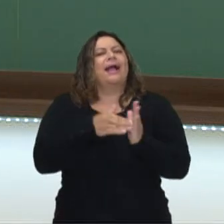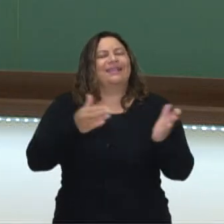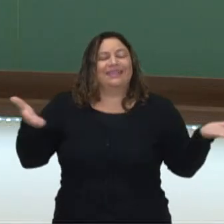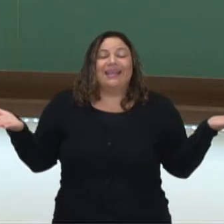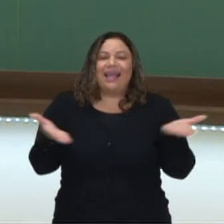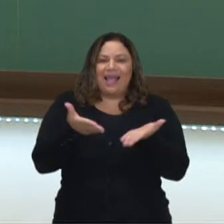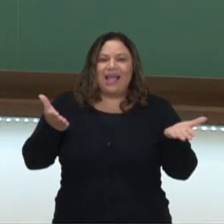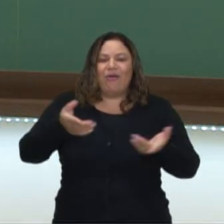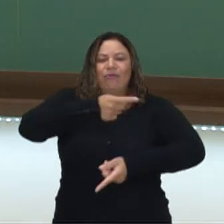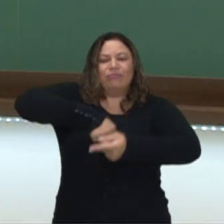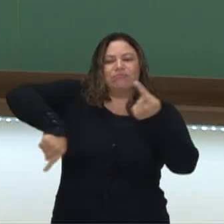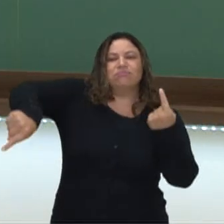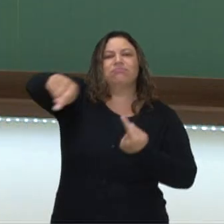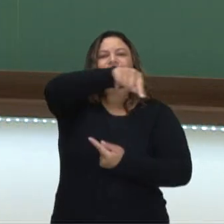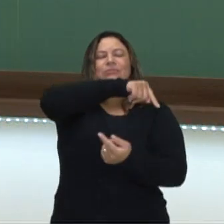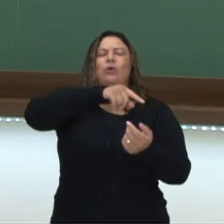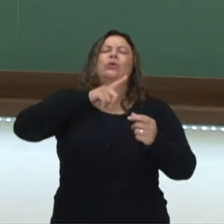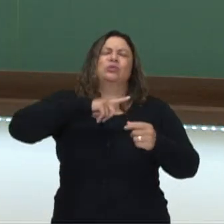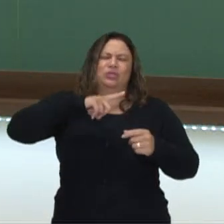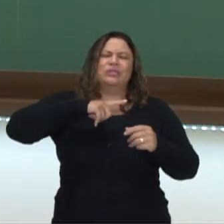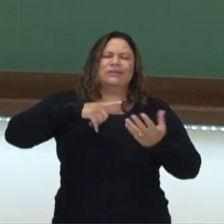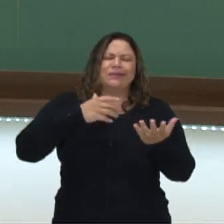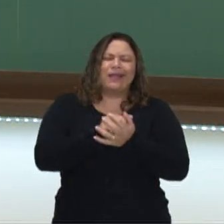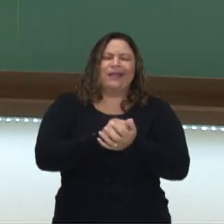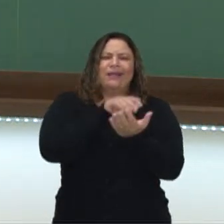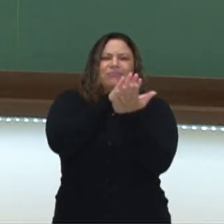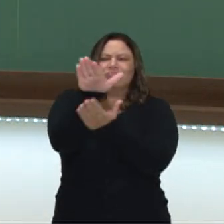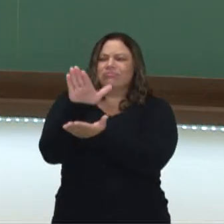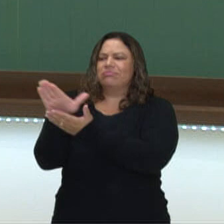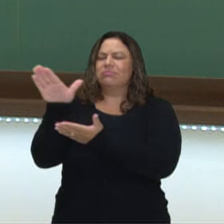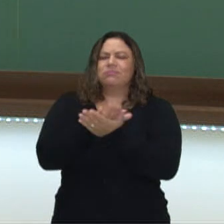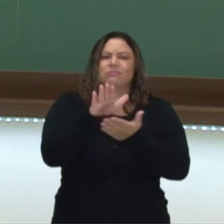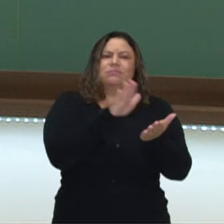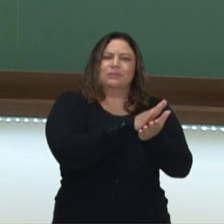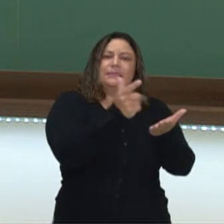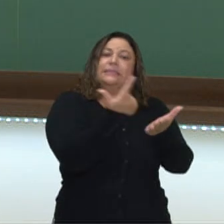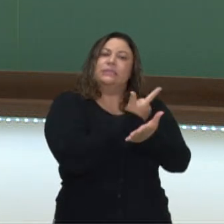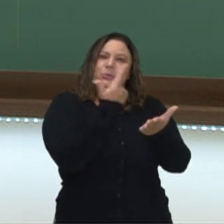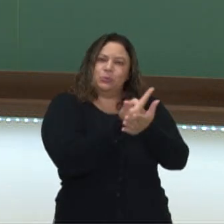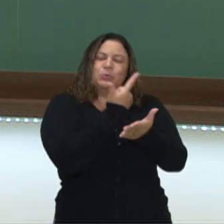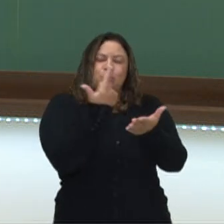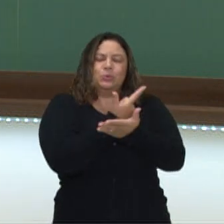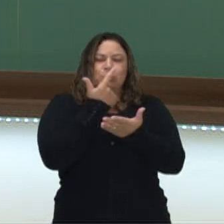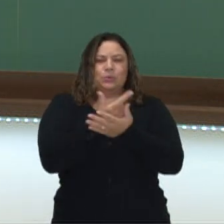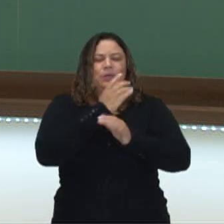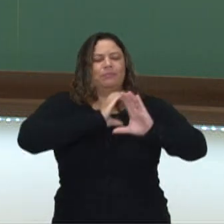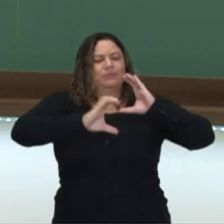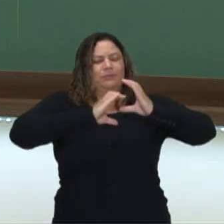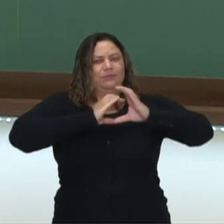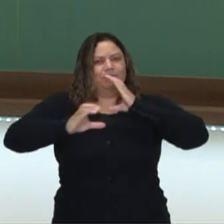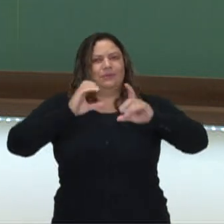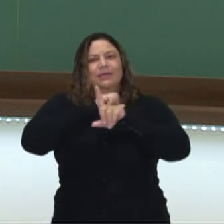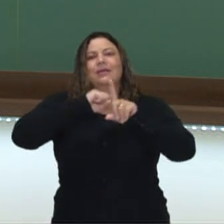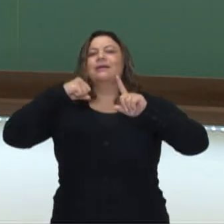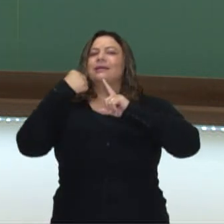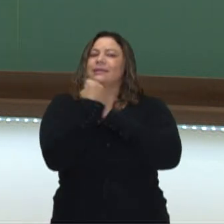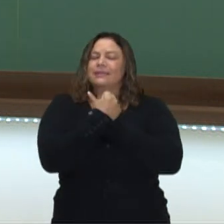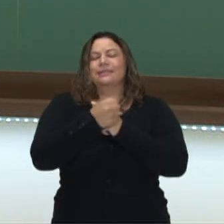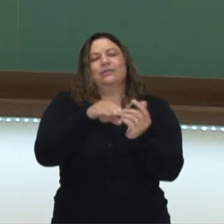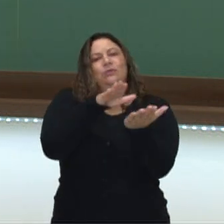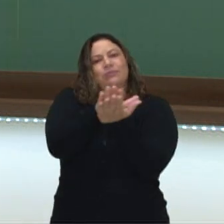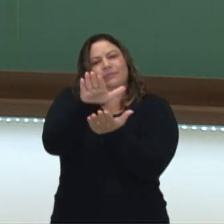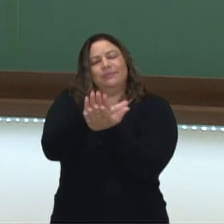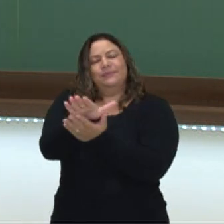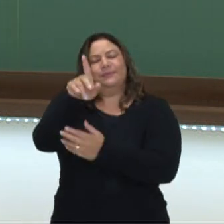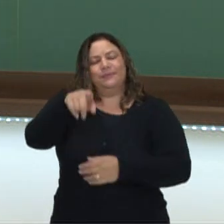circulam justamente em jornais, em periódicos que circulam aí no universo da comunicação social, na imprensa, por